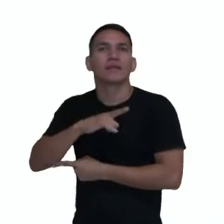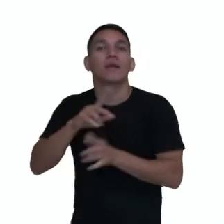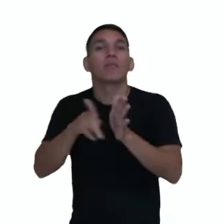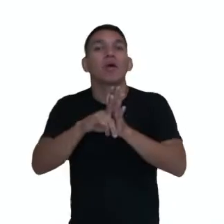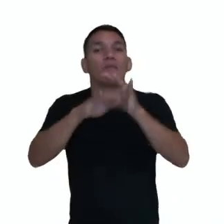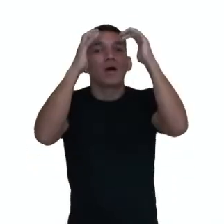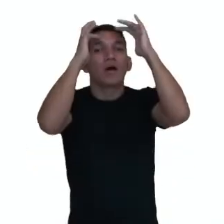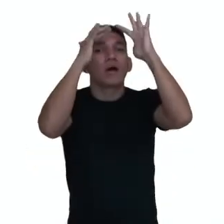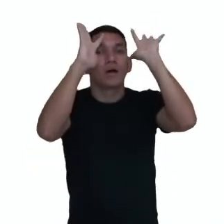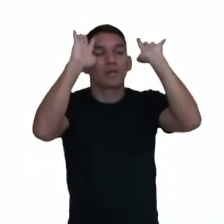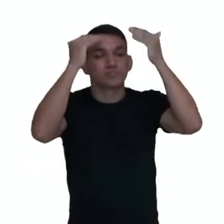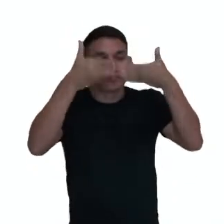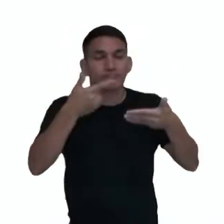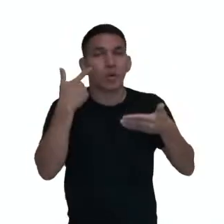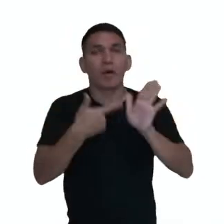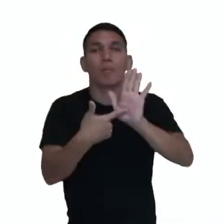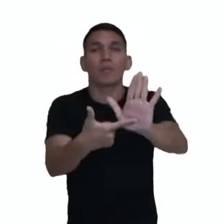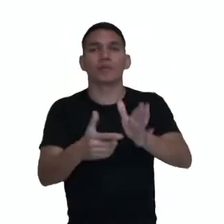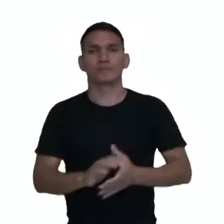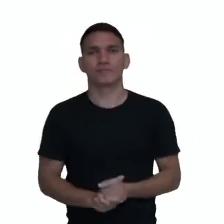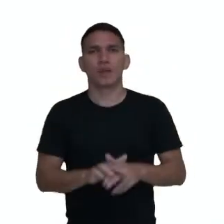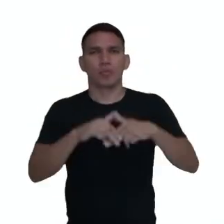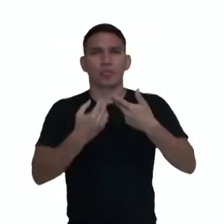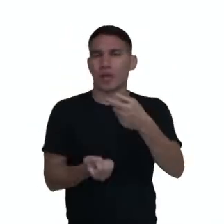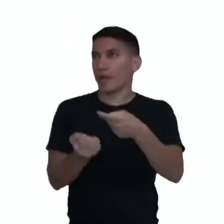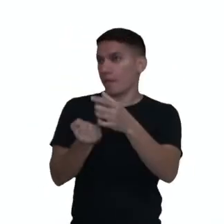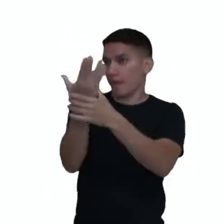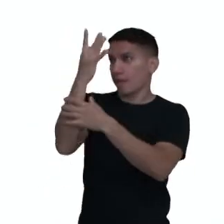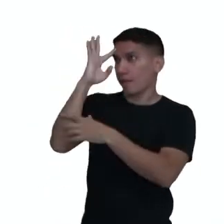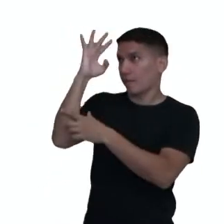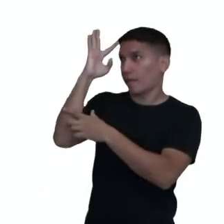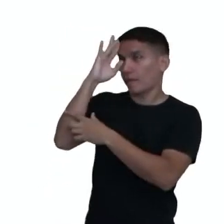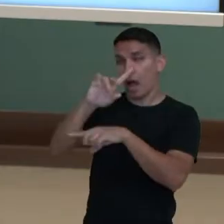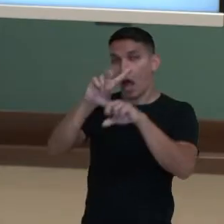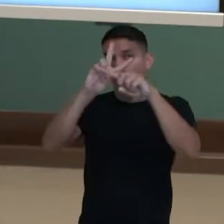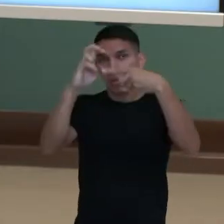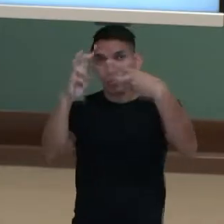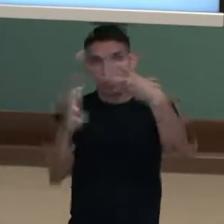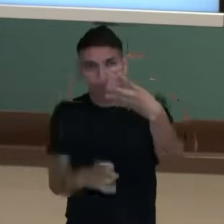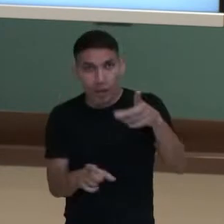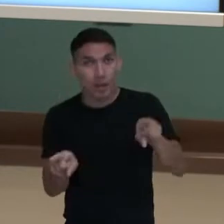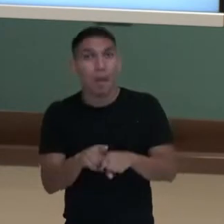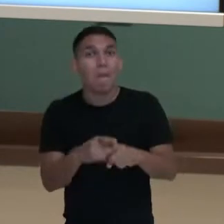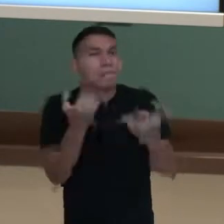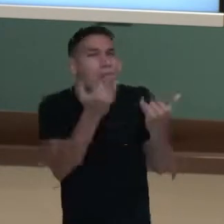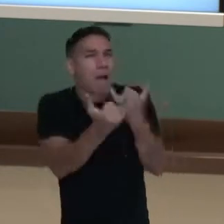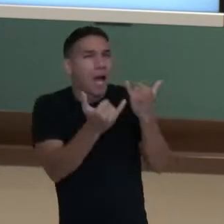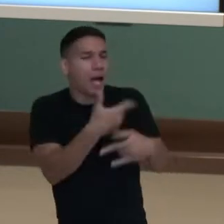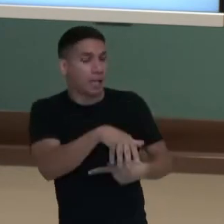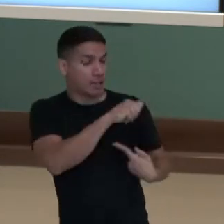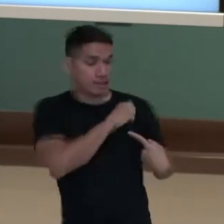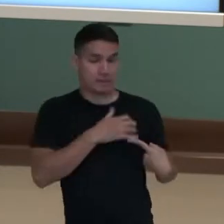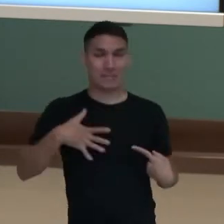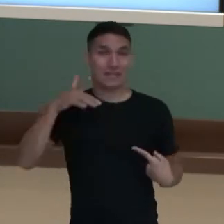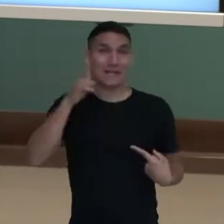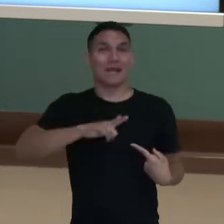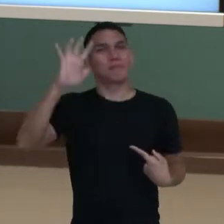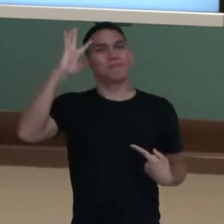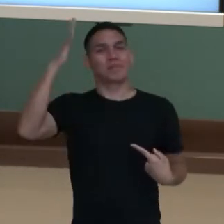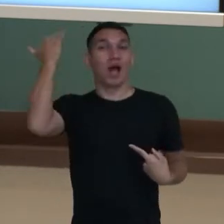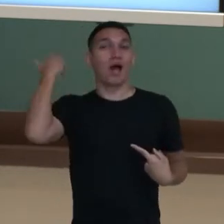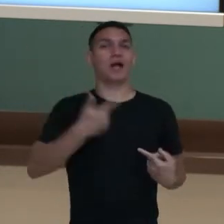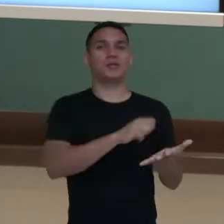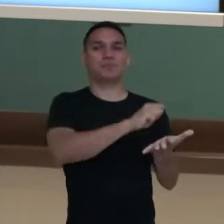racionalmente. Daí ele vai fazer teses sobre a existência de Deus muito parecidas com coisas que o Aristóteles tinha